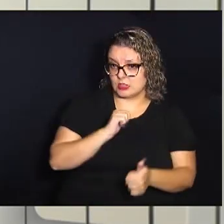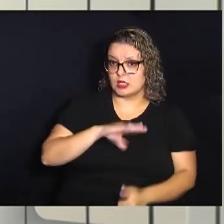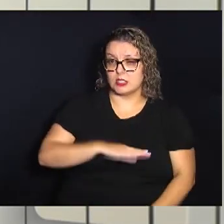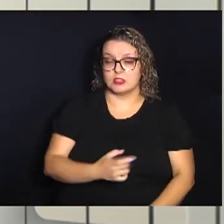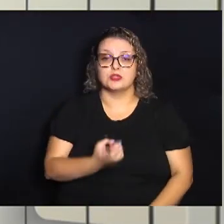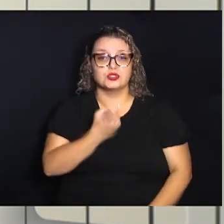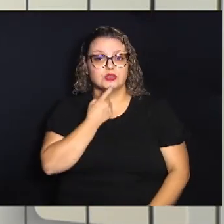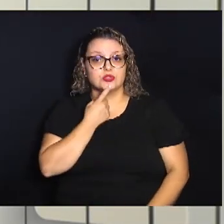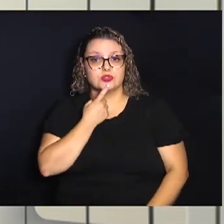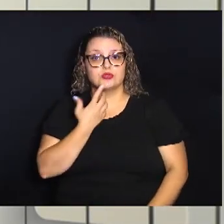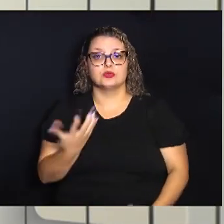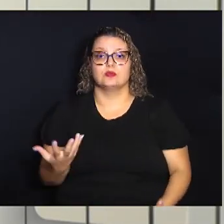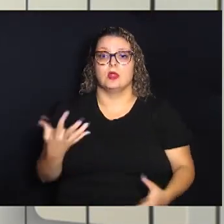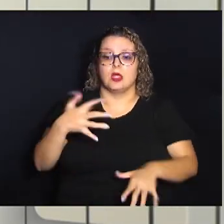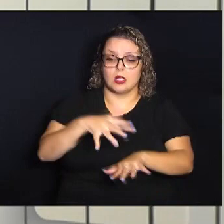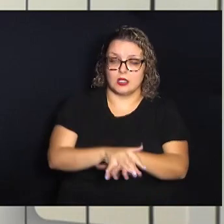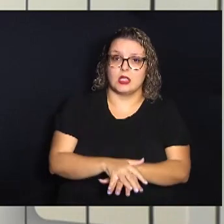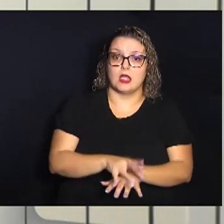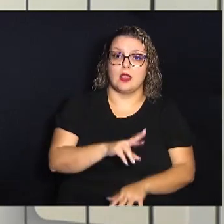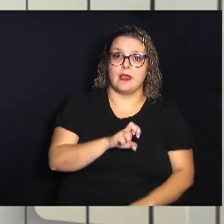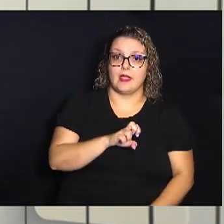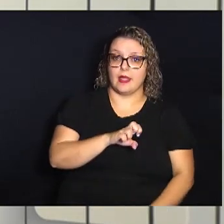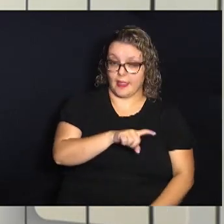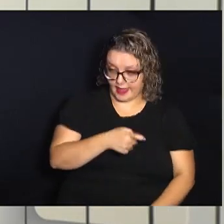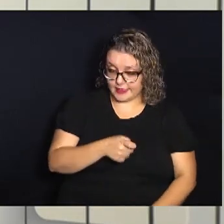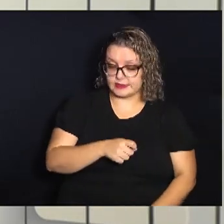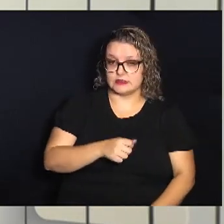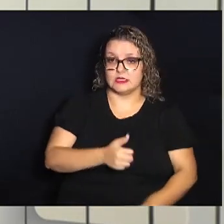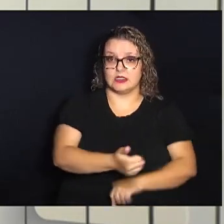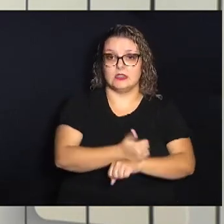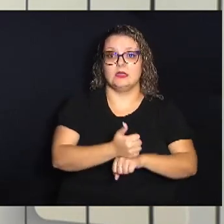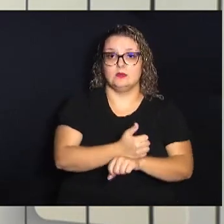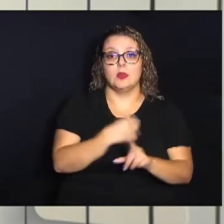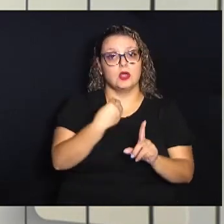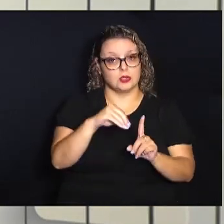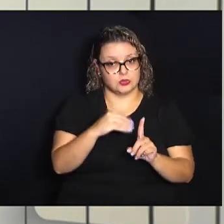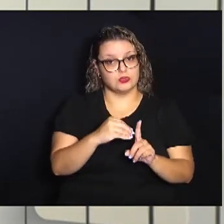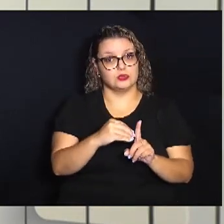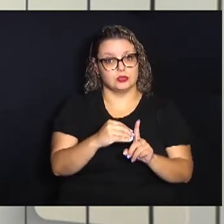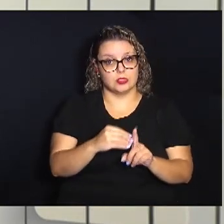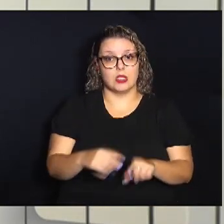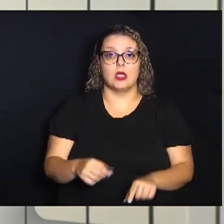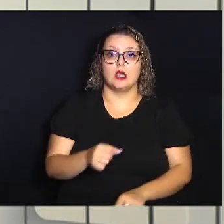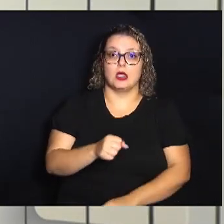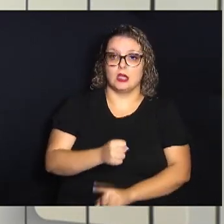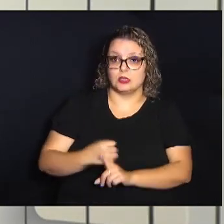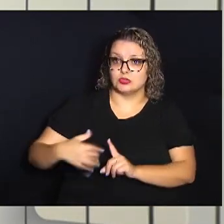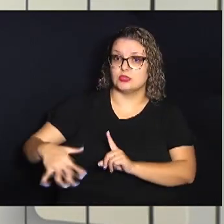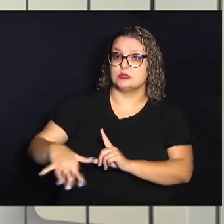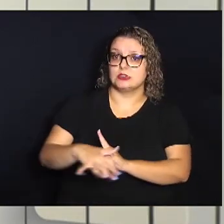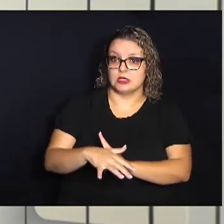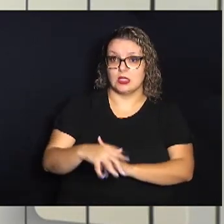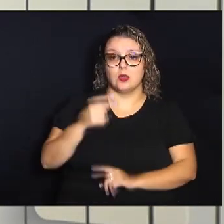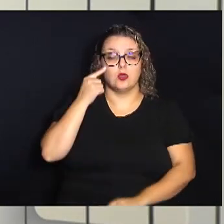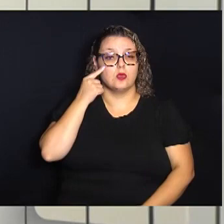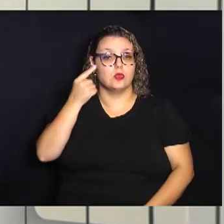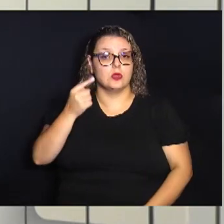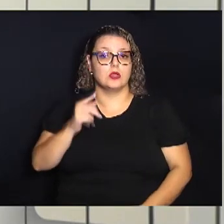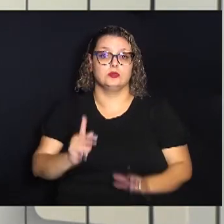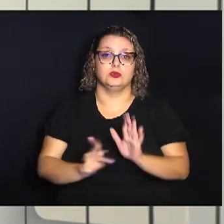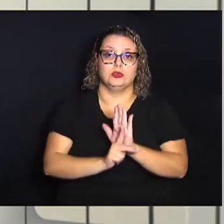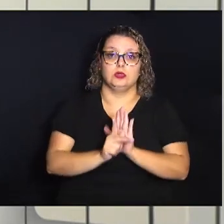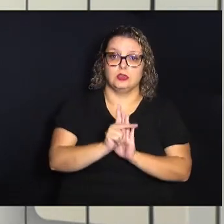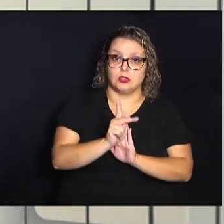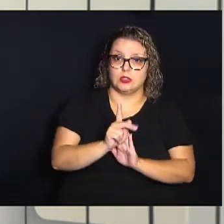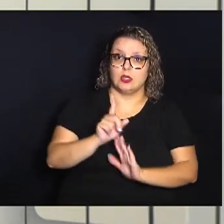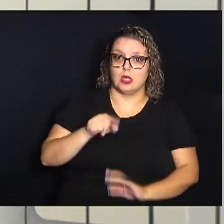para reintegrar ex-atletas em situação de vulnerabilidade à sociedade. O idealizador do projeto é